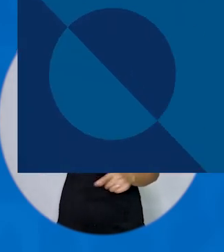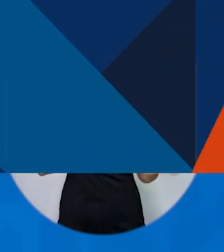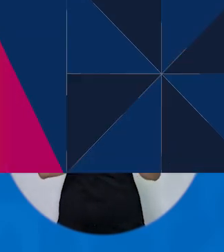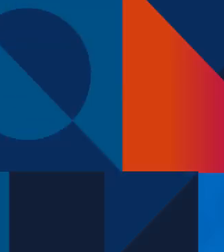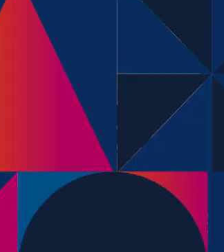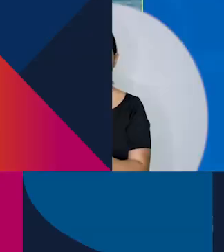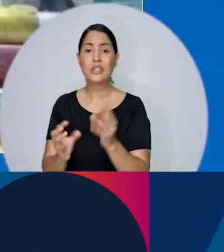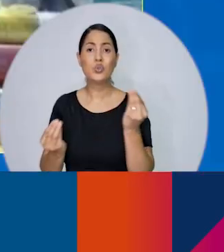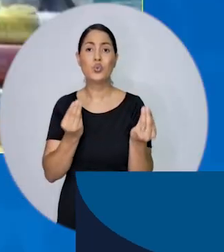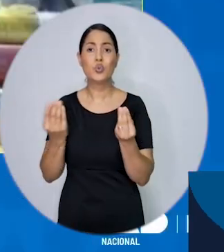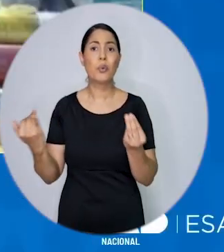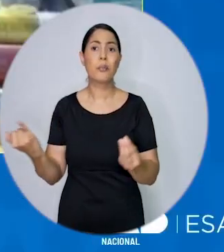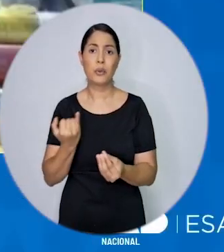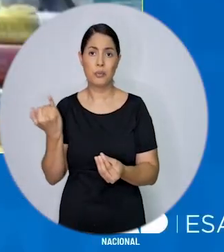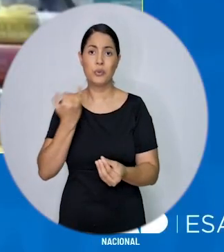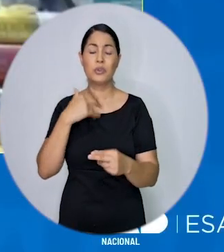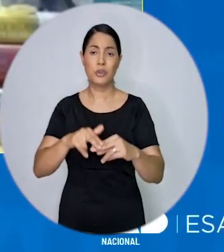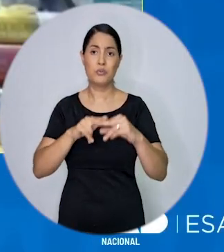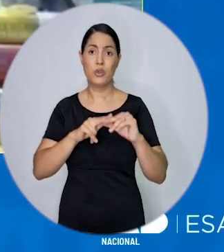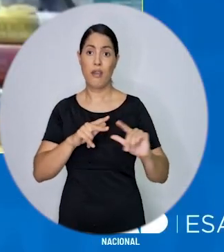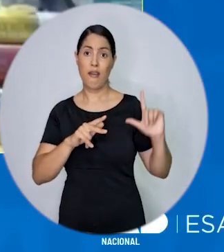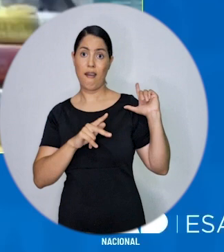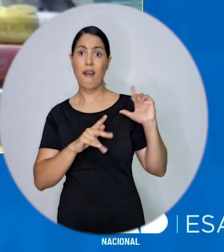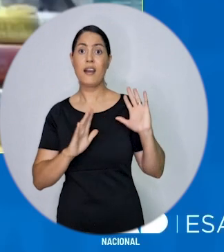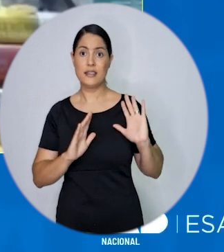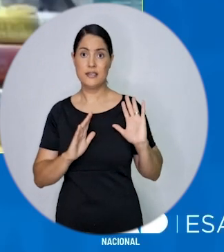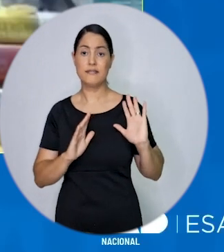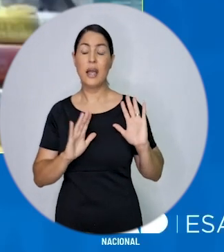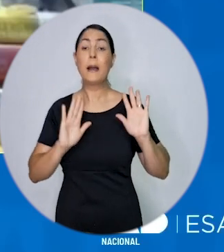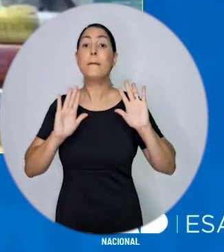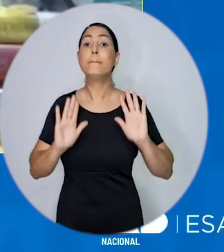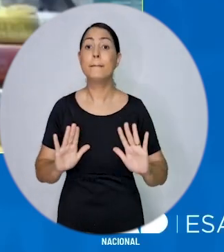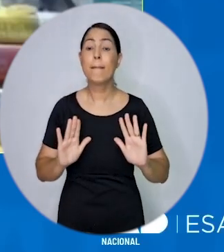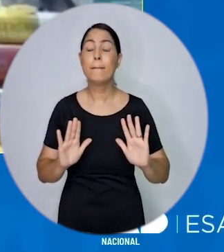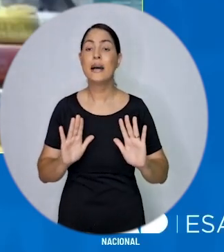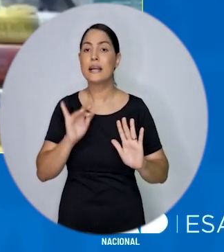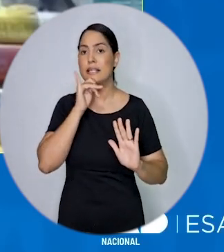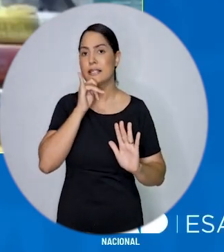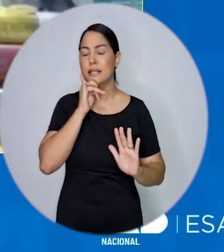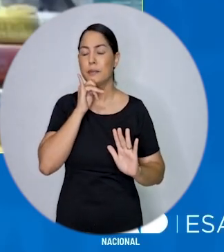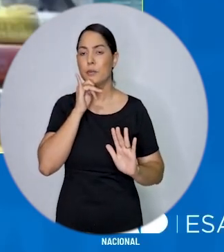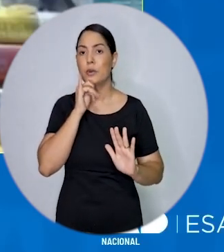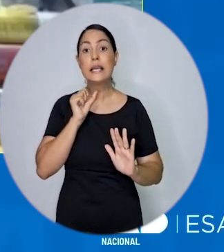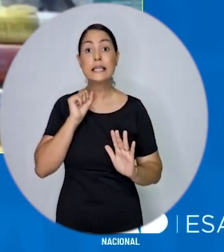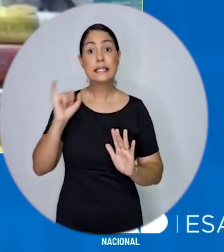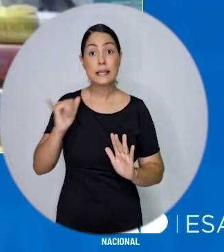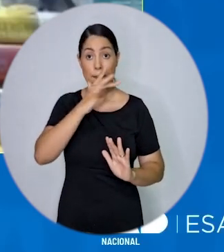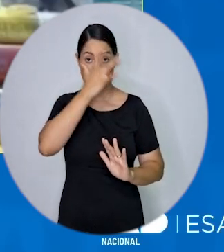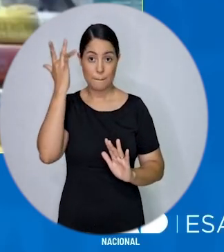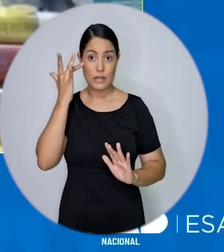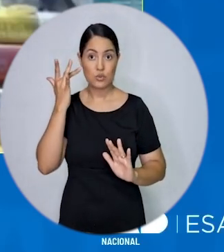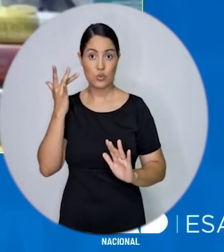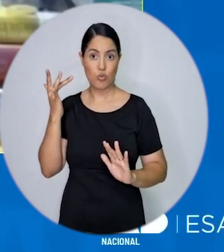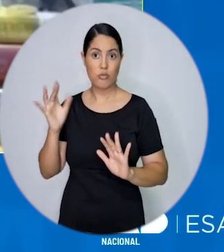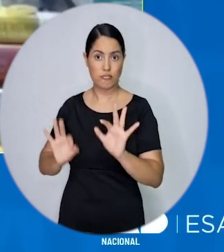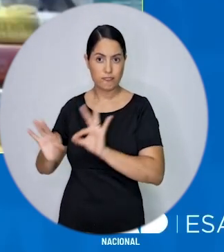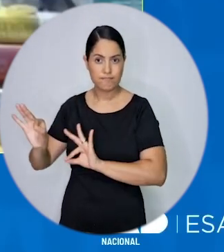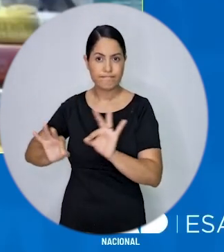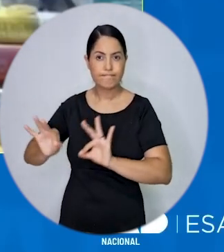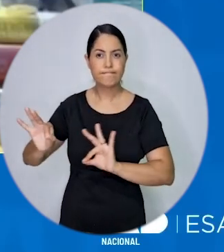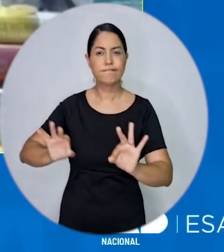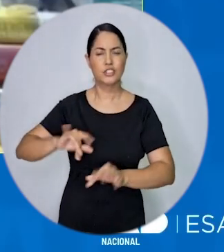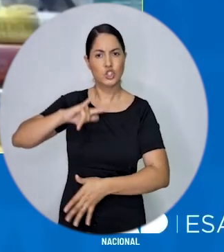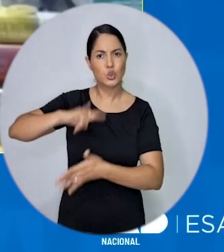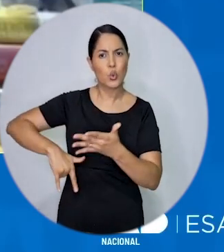a dimensão da relevância dos atos prévios. Então, por exemplo, quanto mais você chega